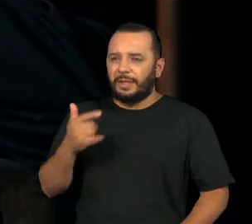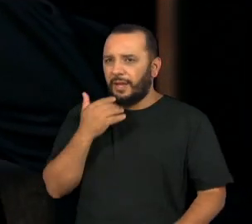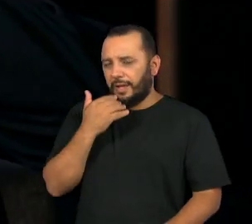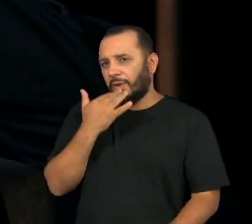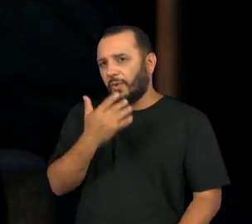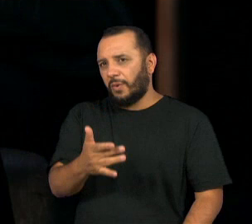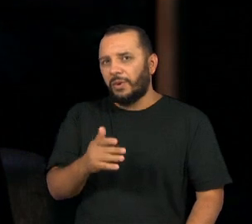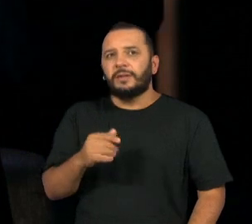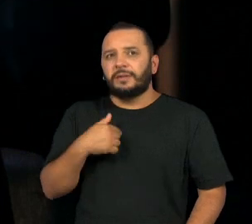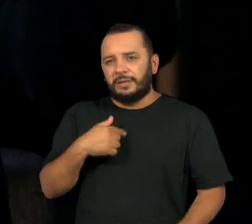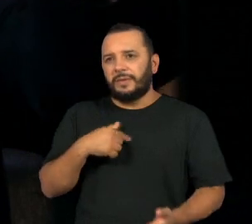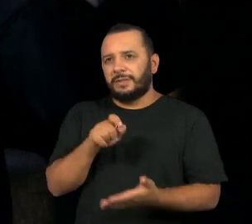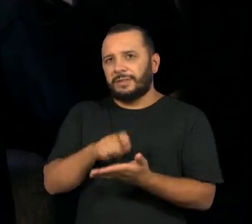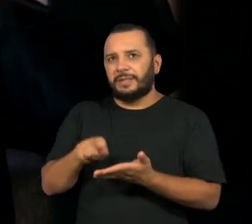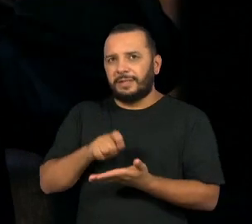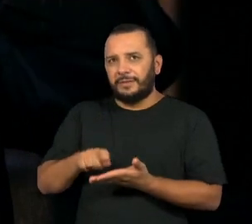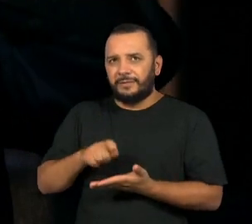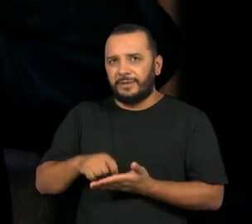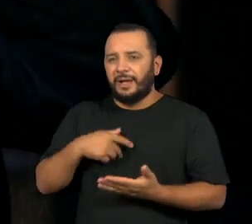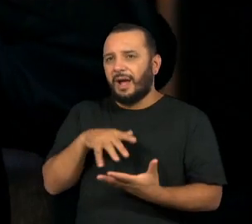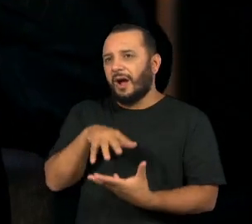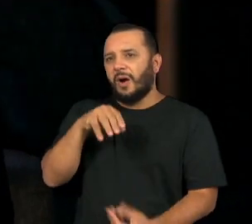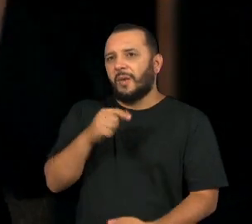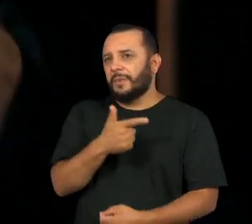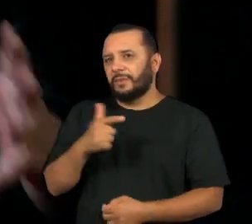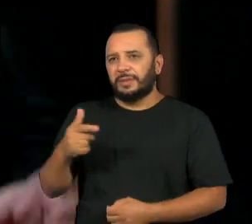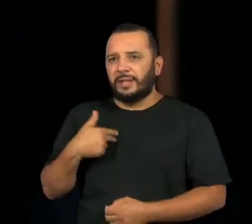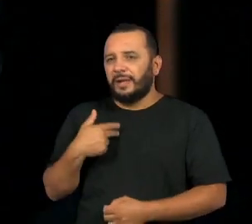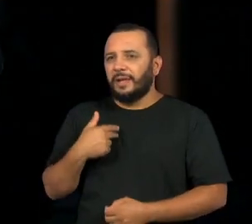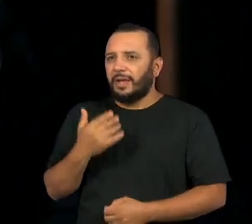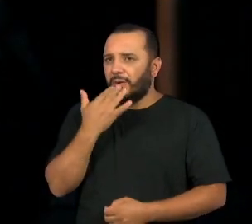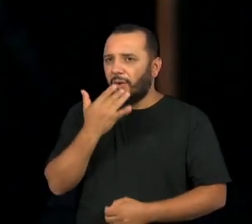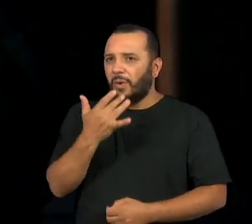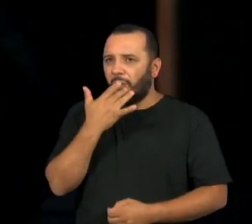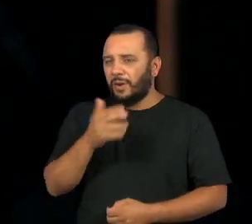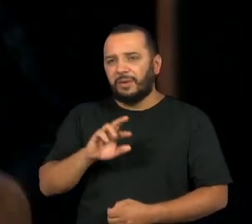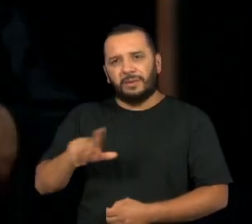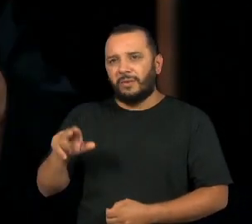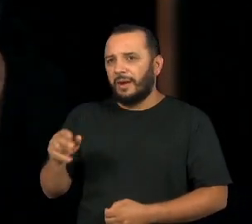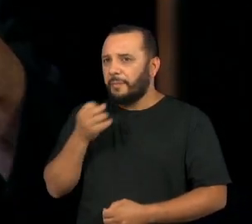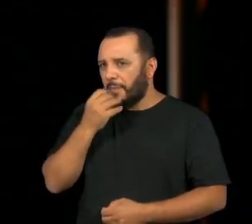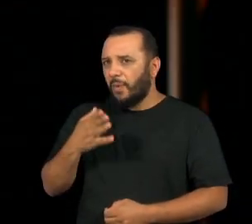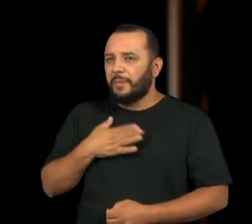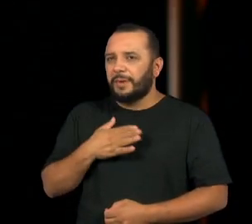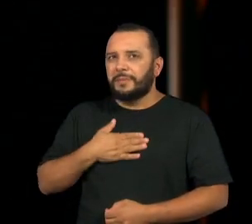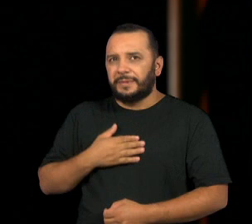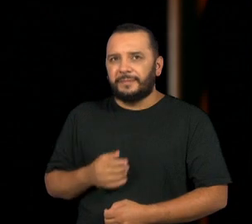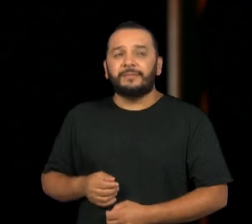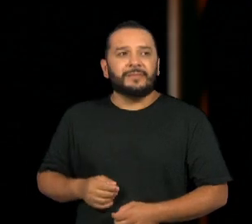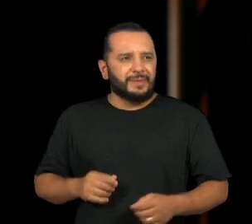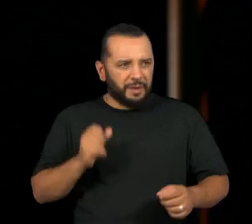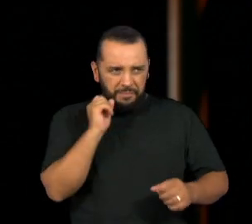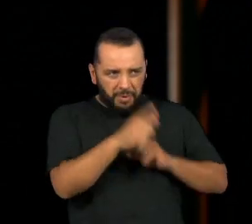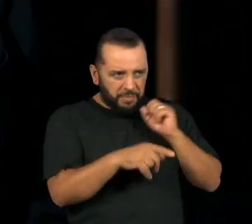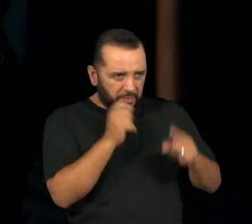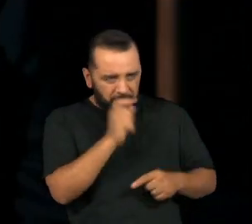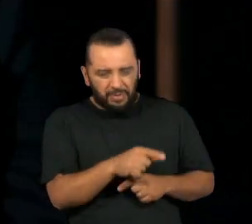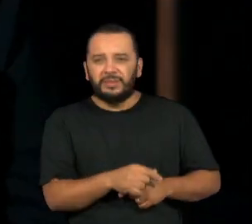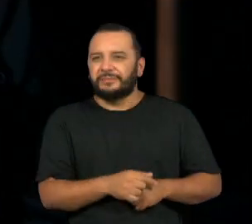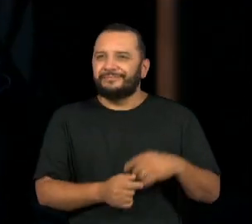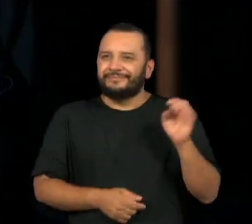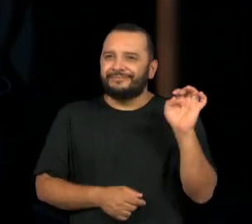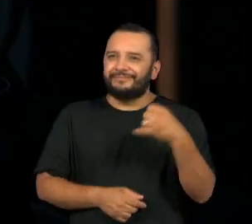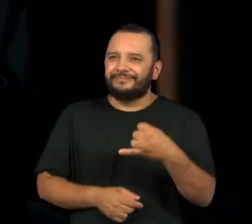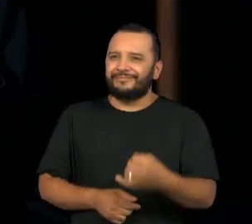Consciência Negra e escrevi. Alma Não Tem Cor. Não foi muito bom para mim, assim. A reação? A reação. Então,